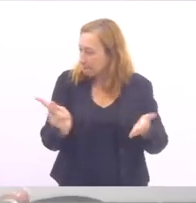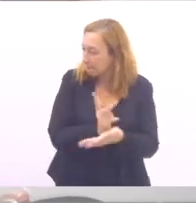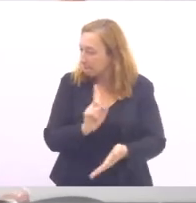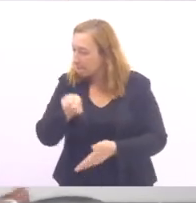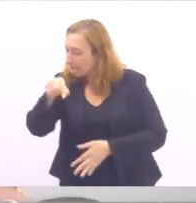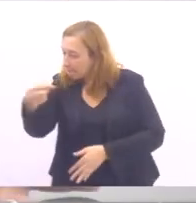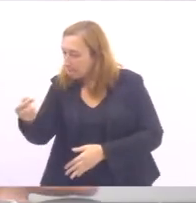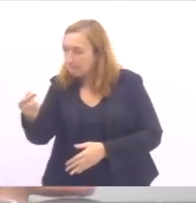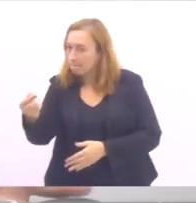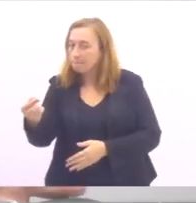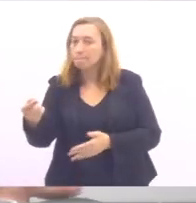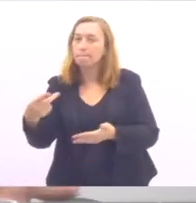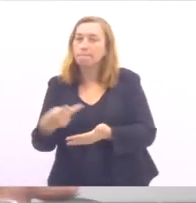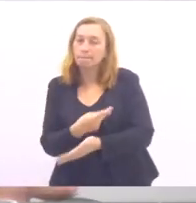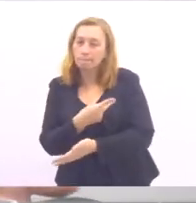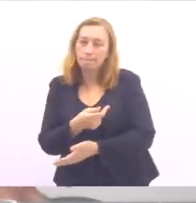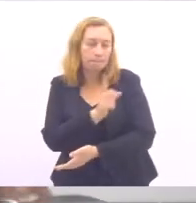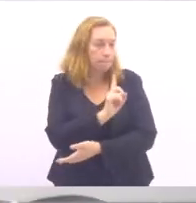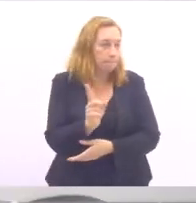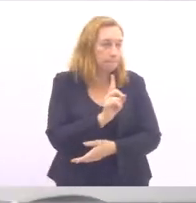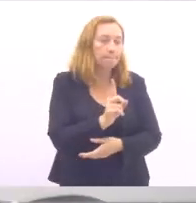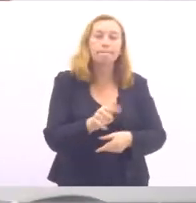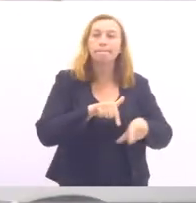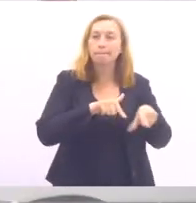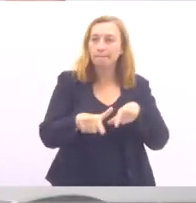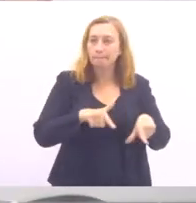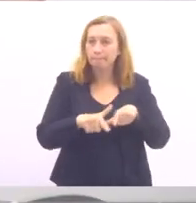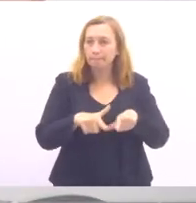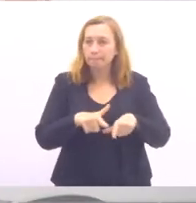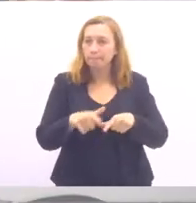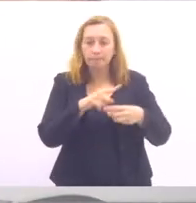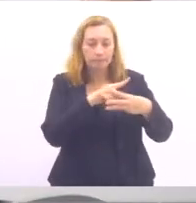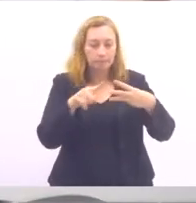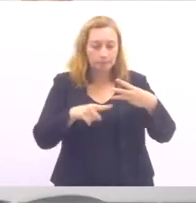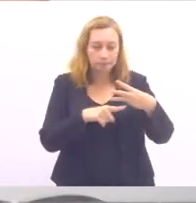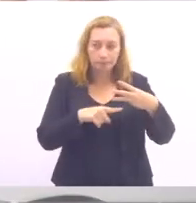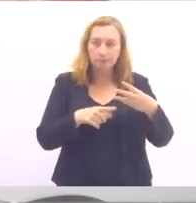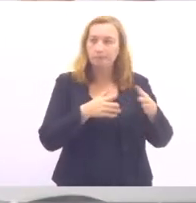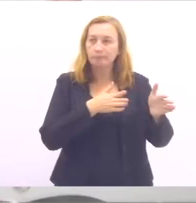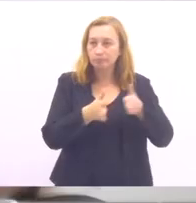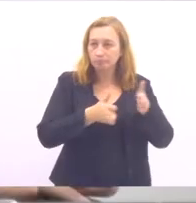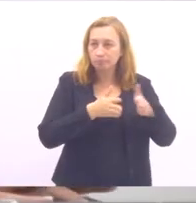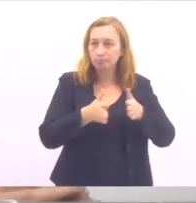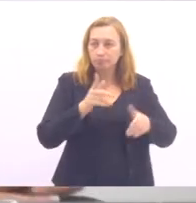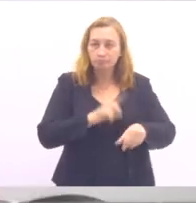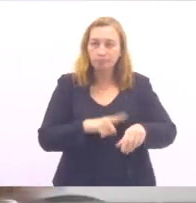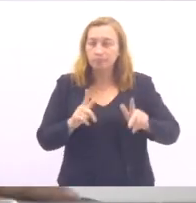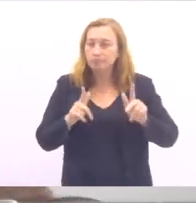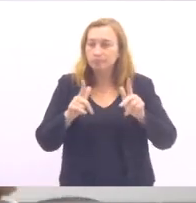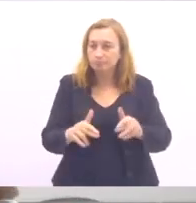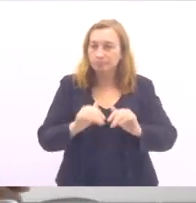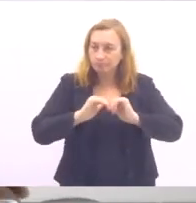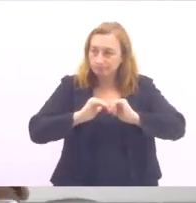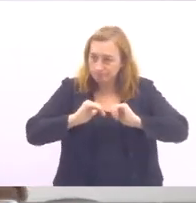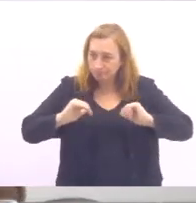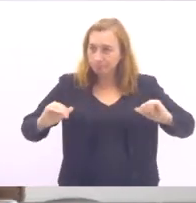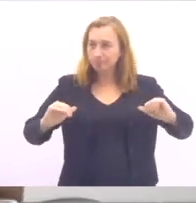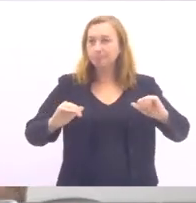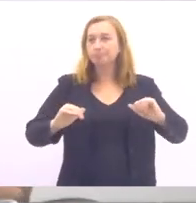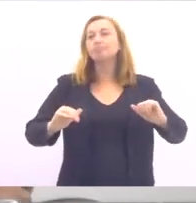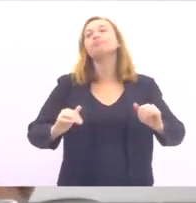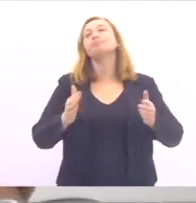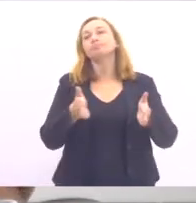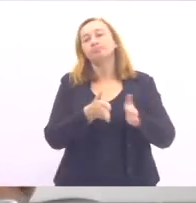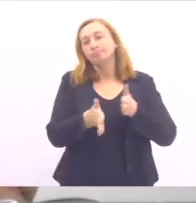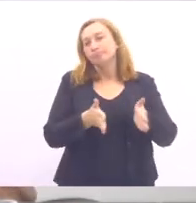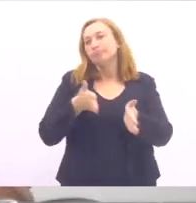outra fase acontecer. Então, a gente está trabalhando com as três fases ao mesmo tempo, desmembramos o